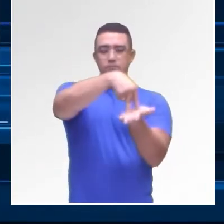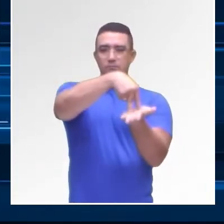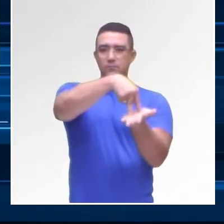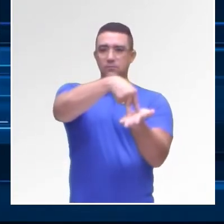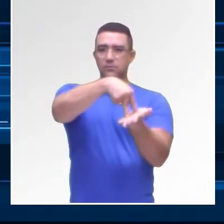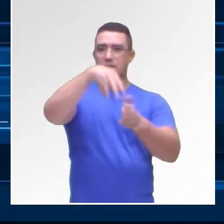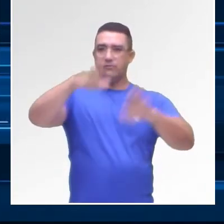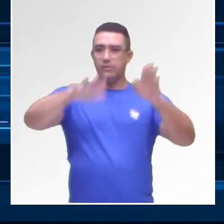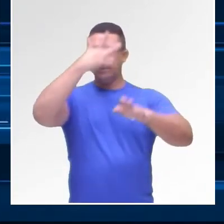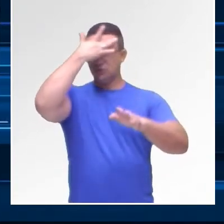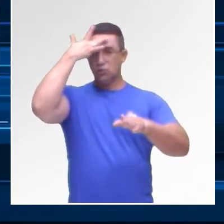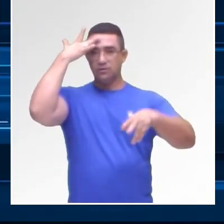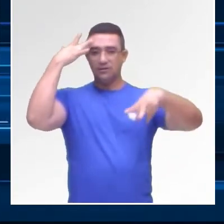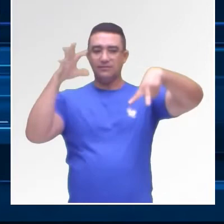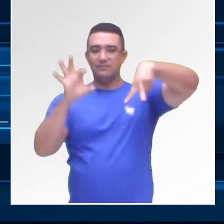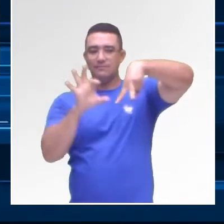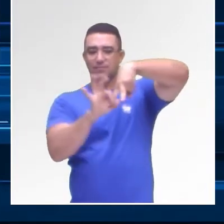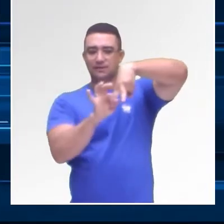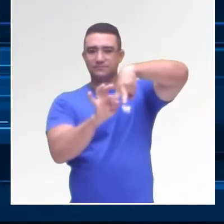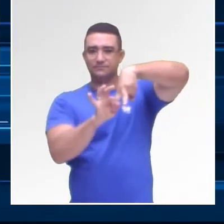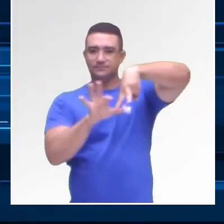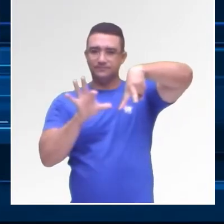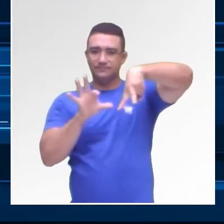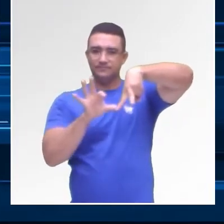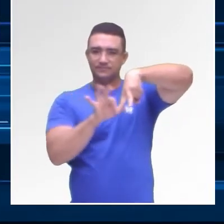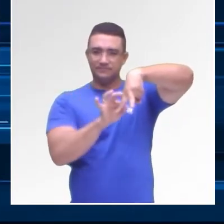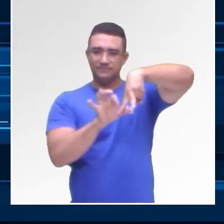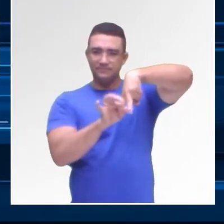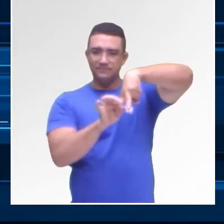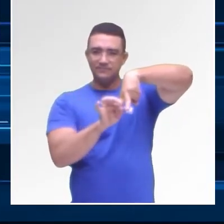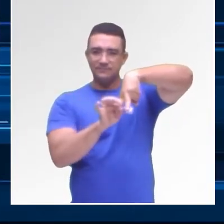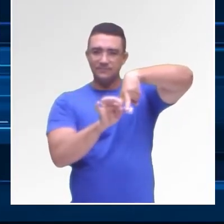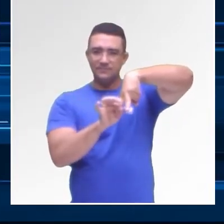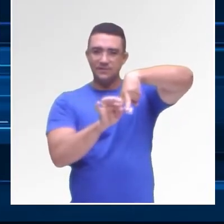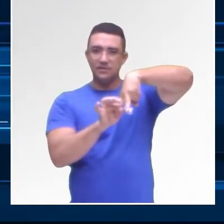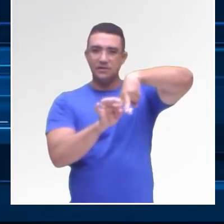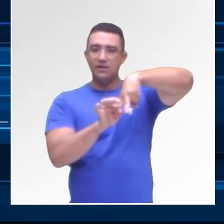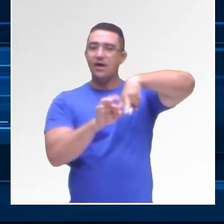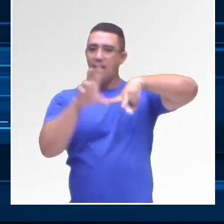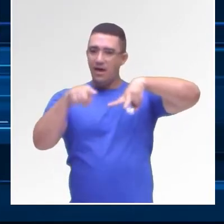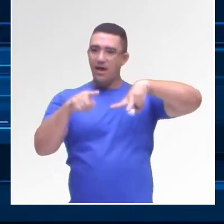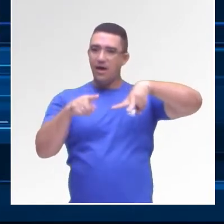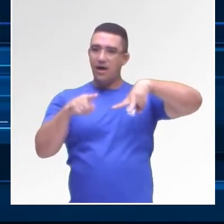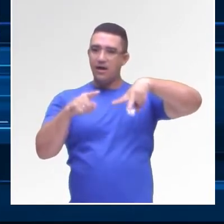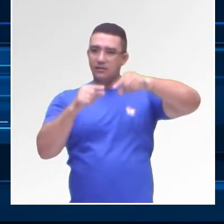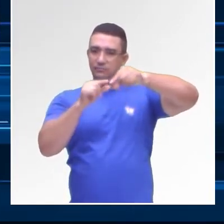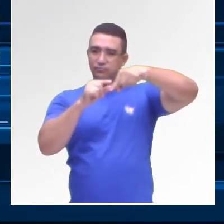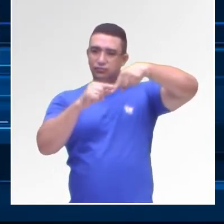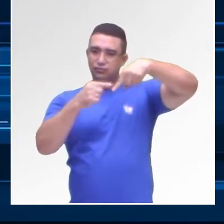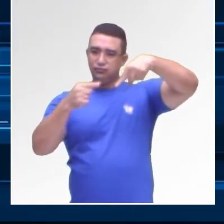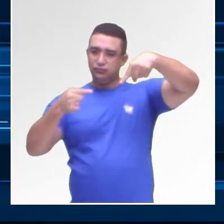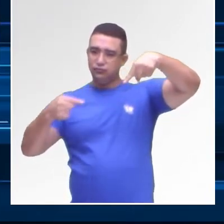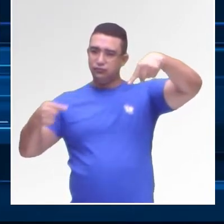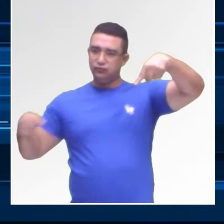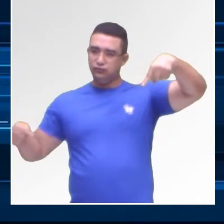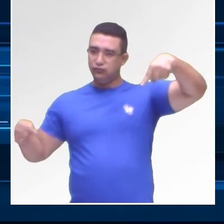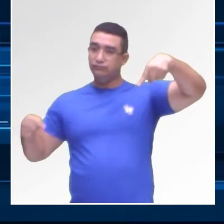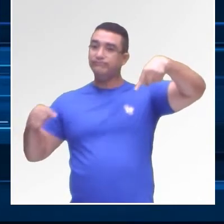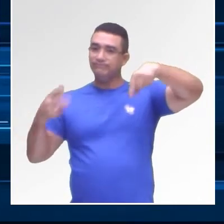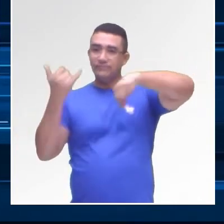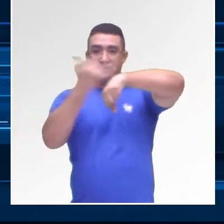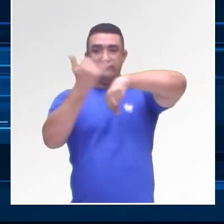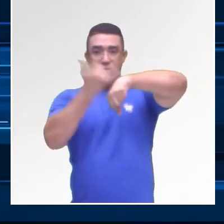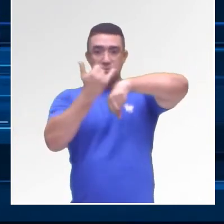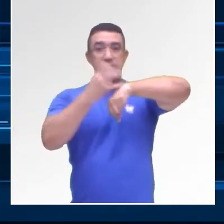uma tornozeleira com um cabo de aço que fica presa na prancha. Caso a